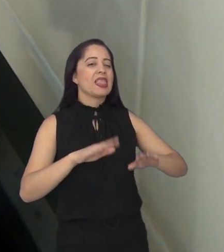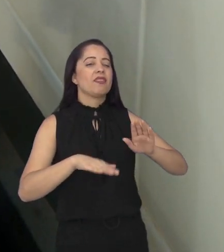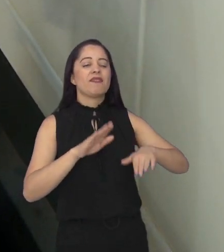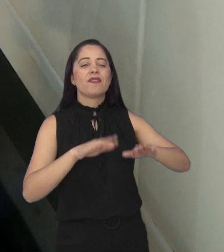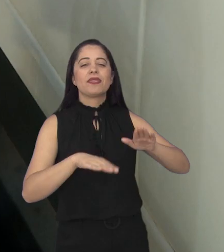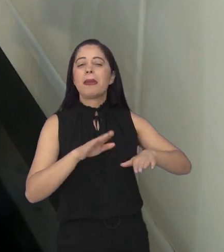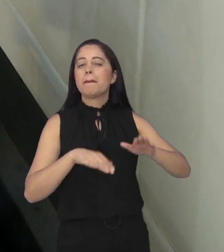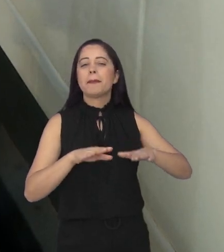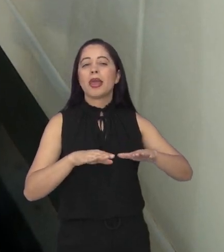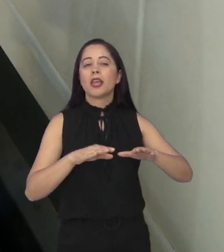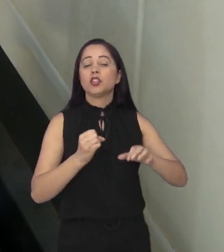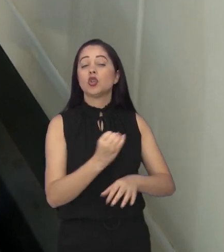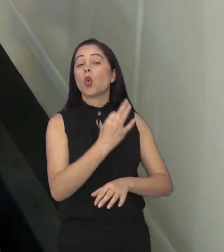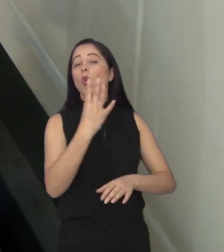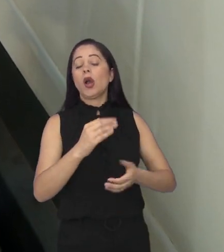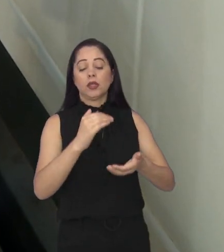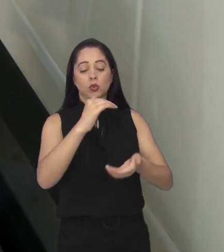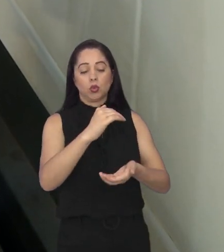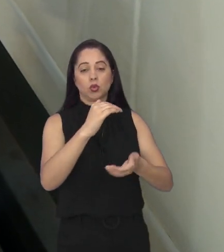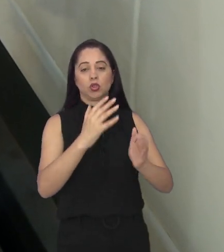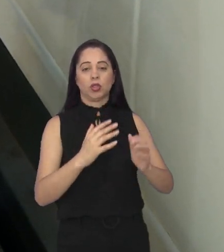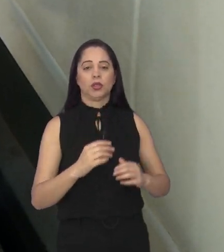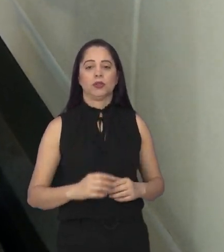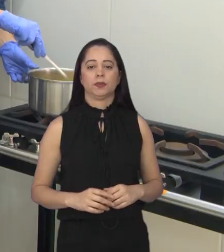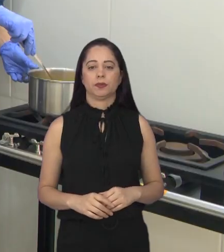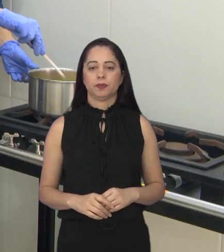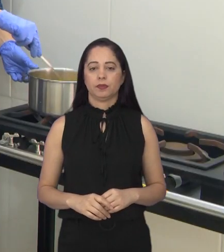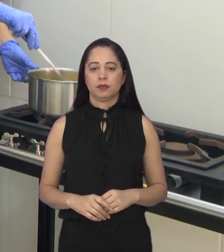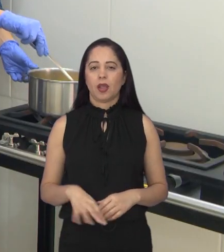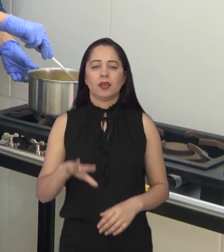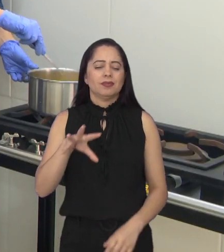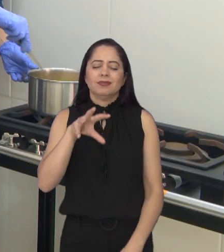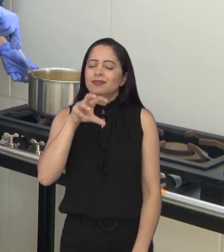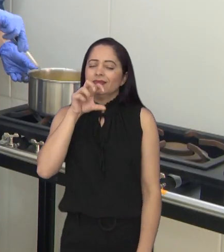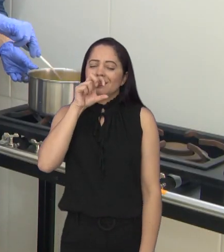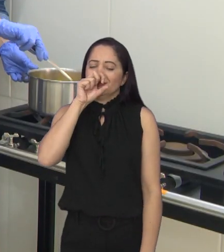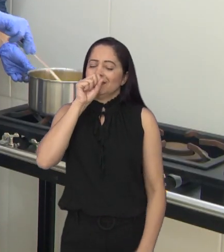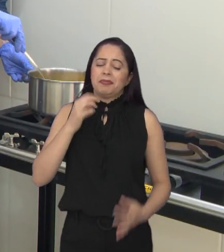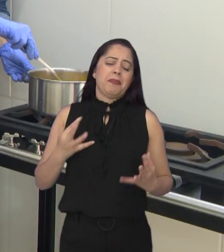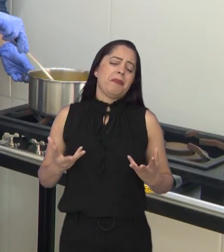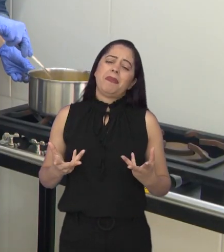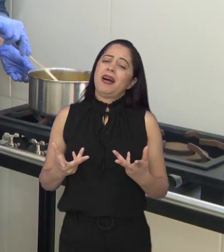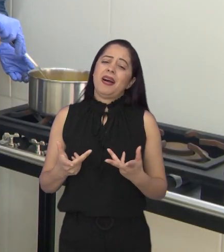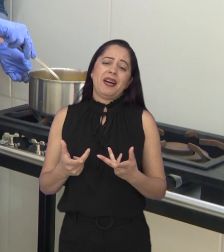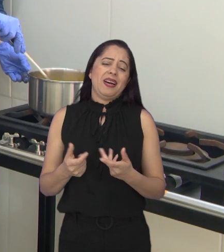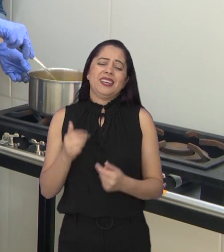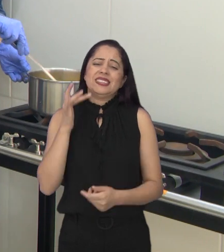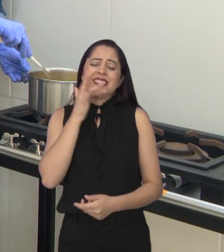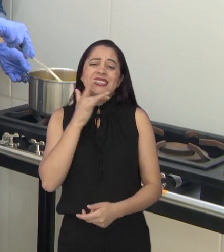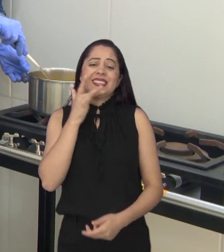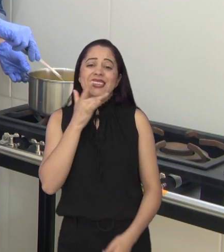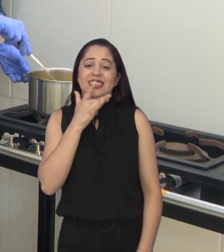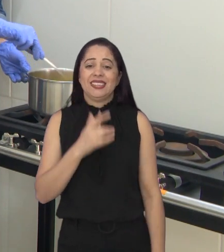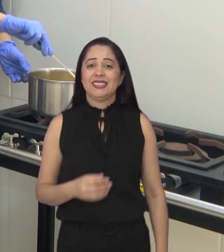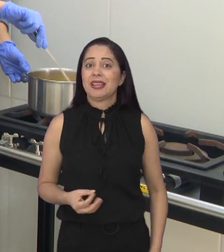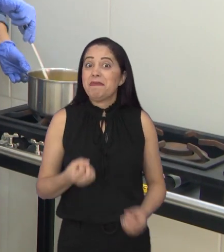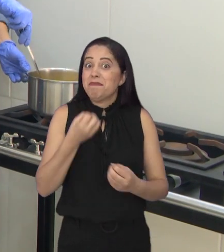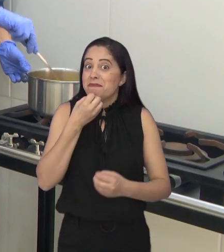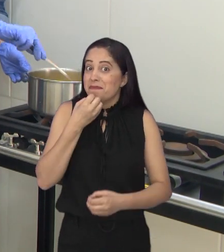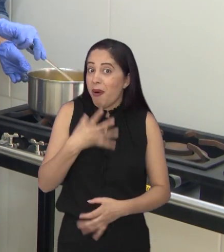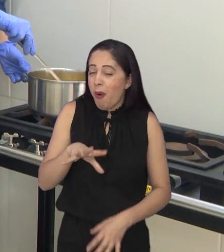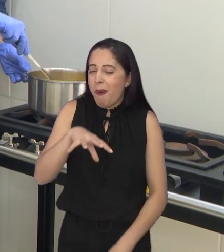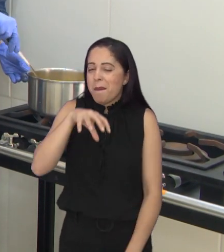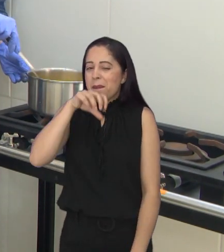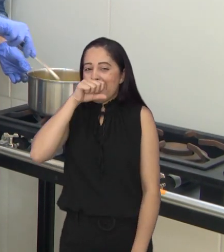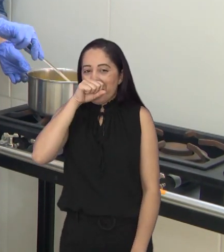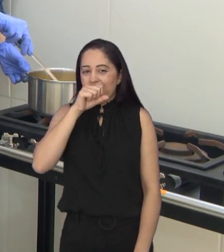varia com a quantidade de geleia que você vai fazer? Exatamente. Gente, o cheirinho já tá maravilhoso.